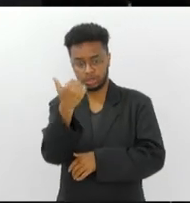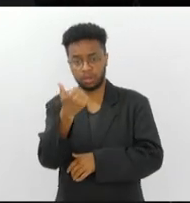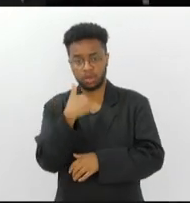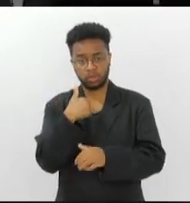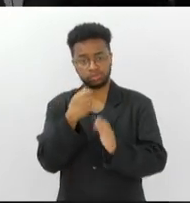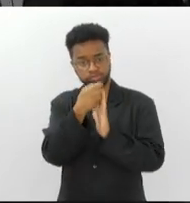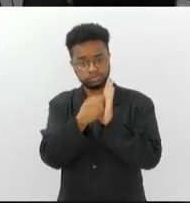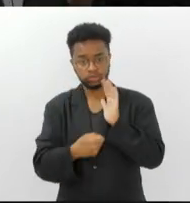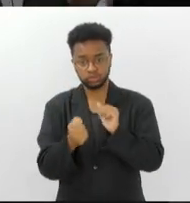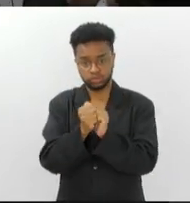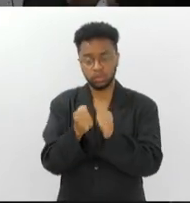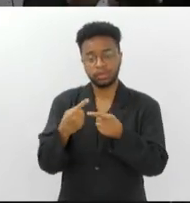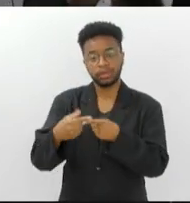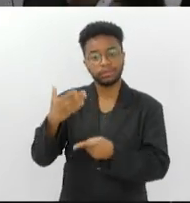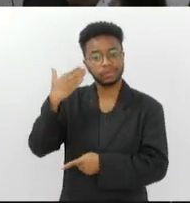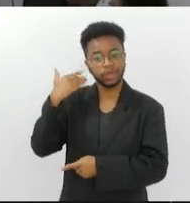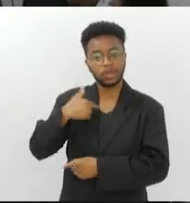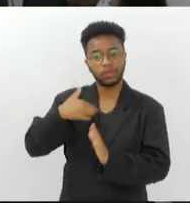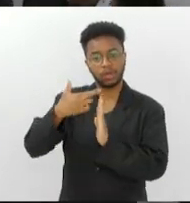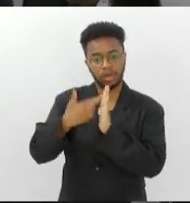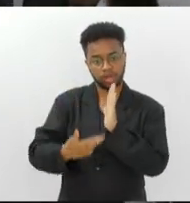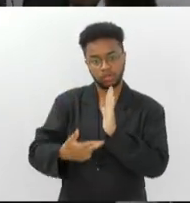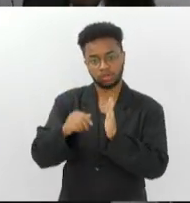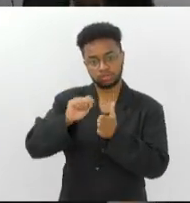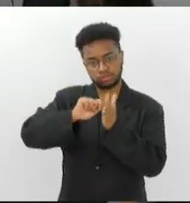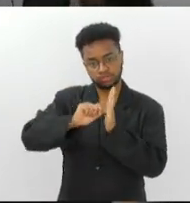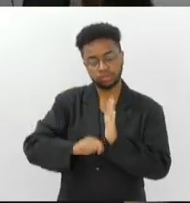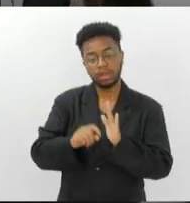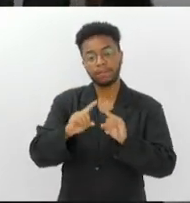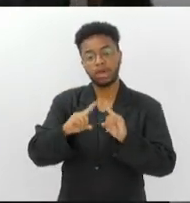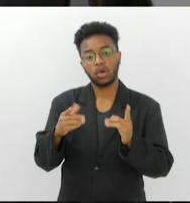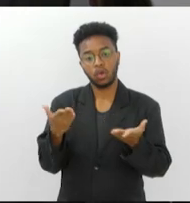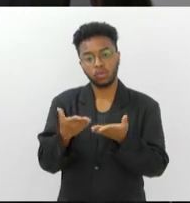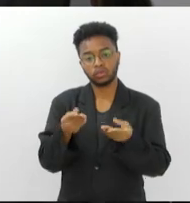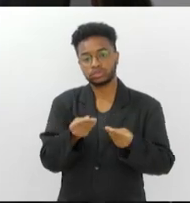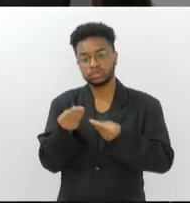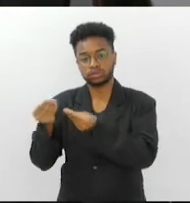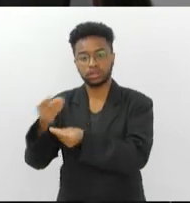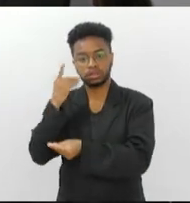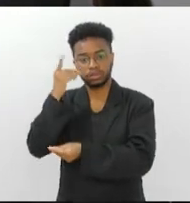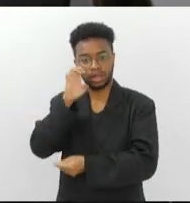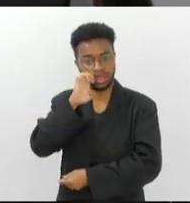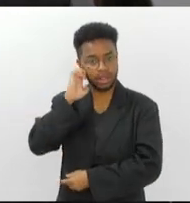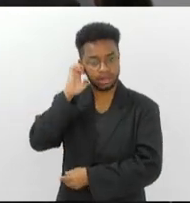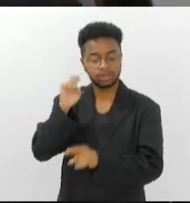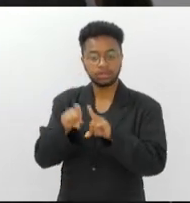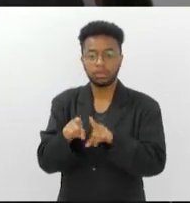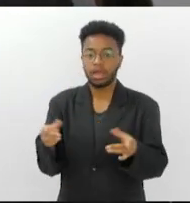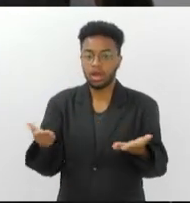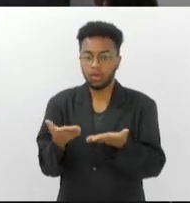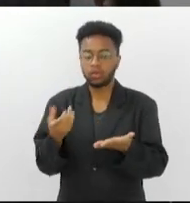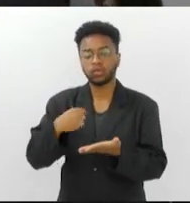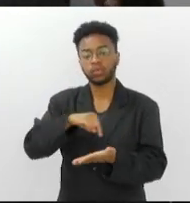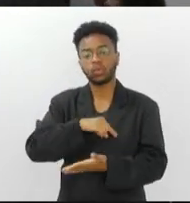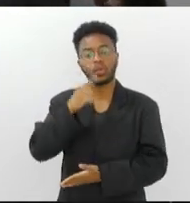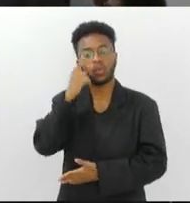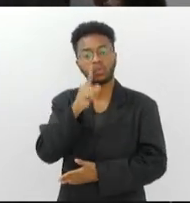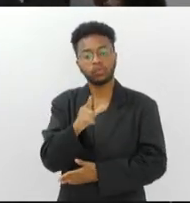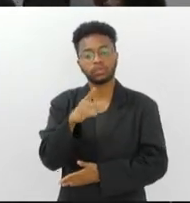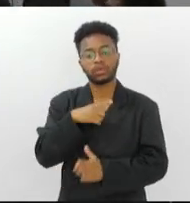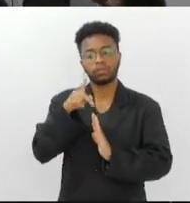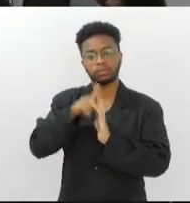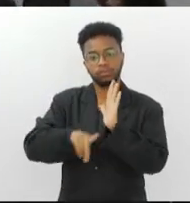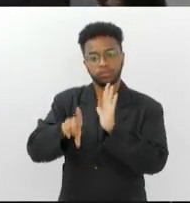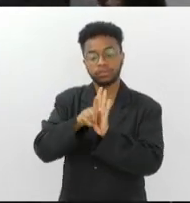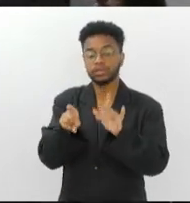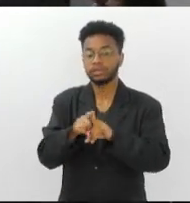era relator inicialmente, agora a relatoria passou hoje para a deputada Élica Takimoto. E a gente consegue ter o projeto, e vamos